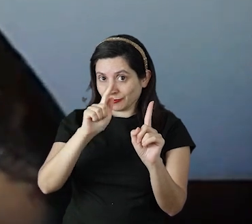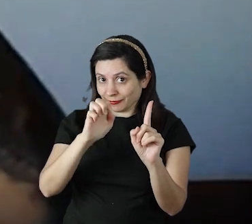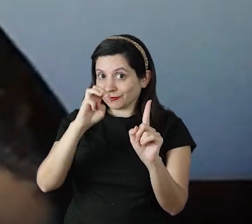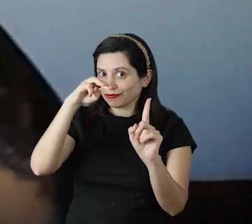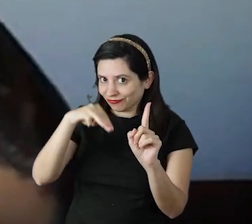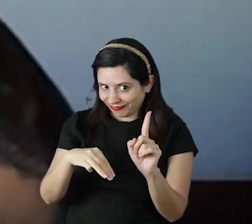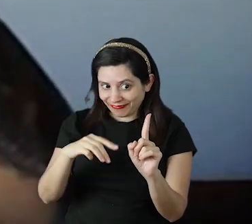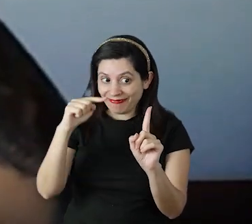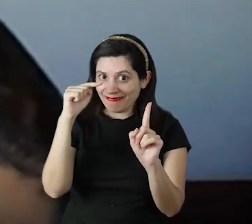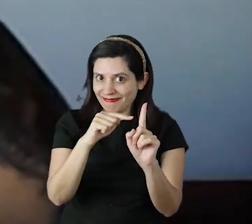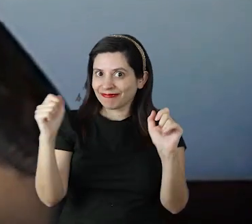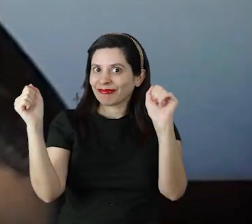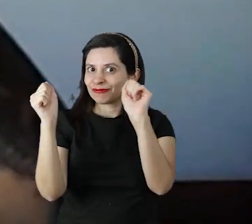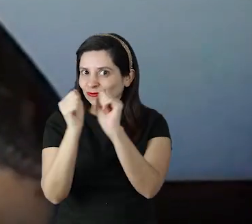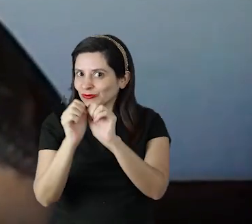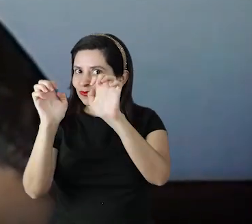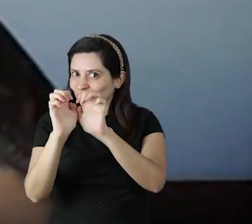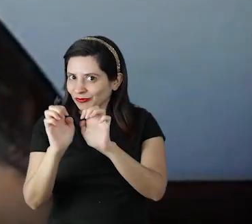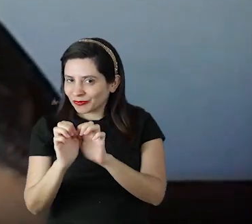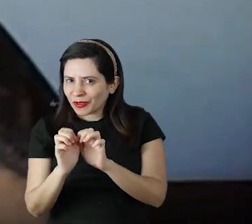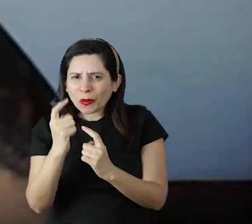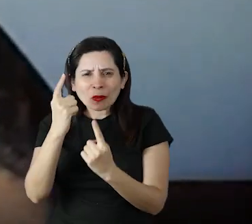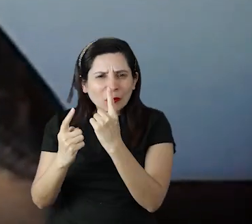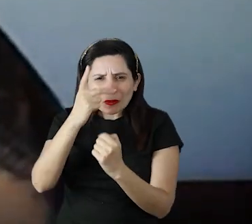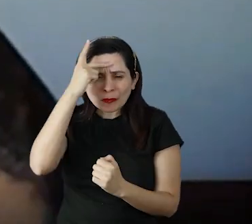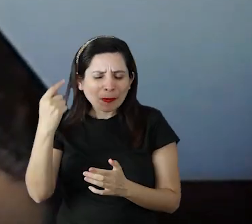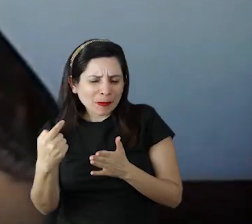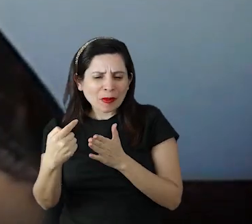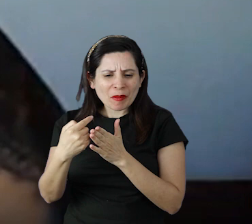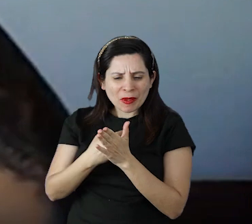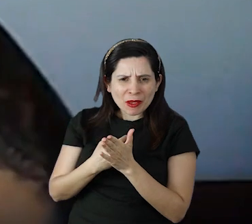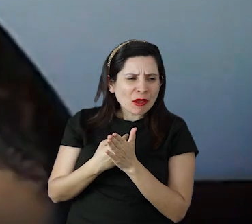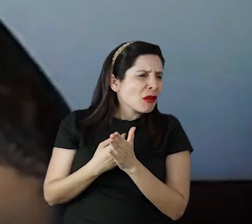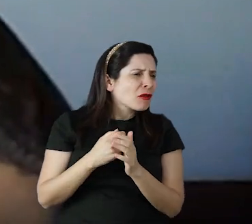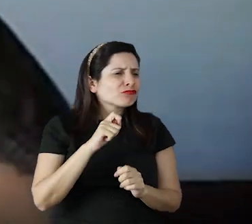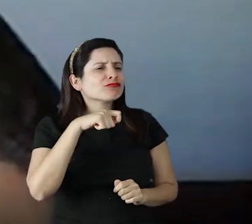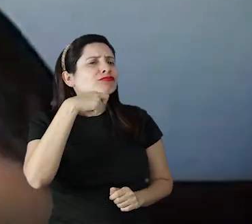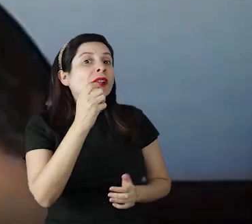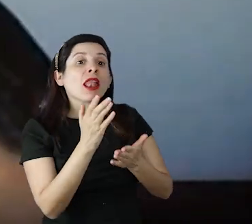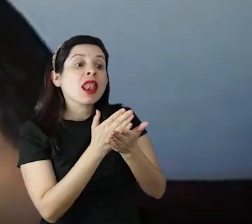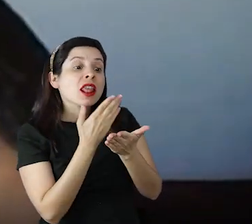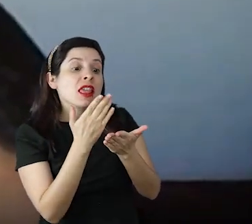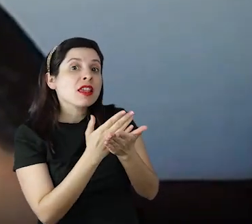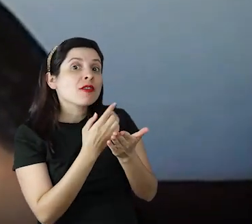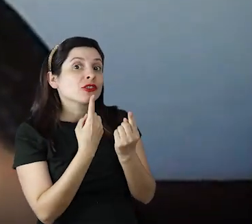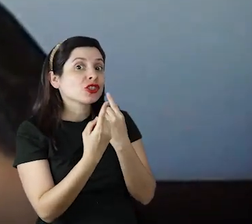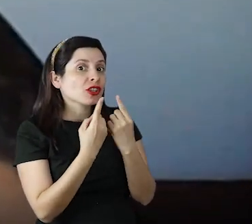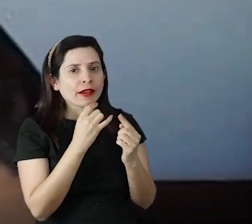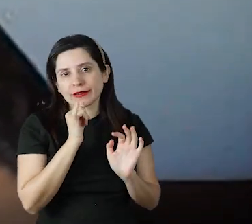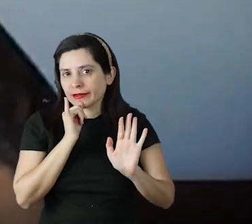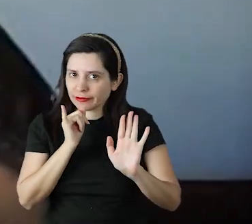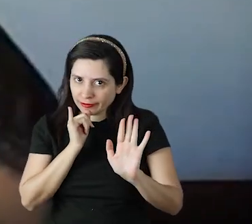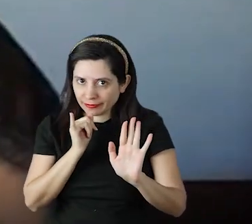né. Tanto que muita gente às vezes me pergunta sobre, livros de diálogos, por